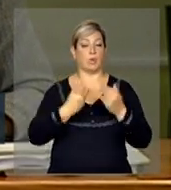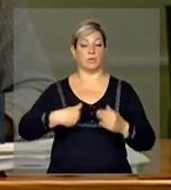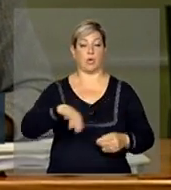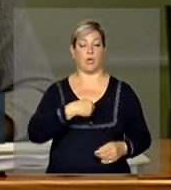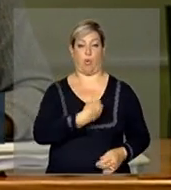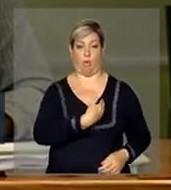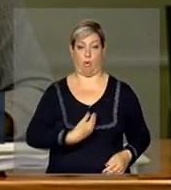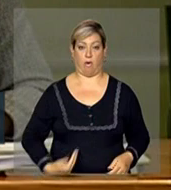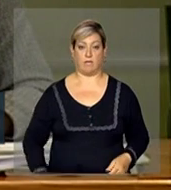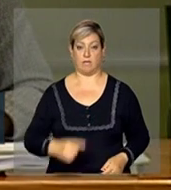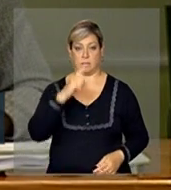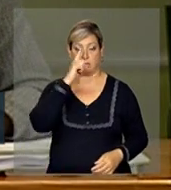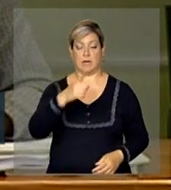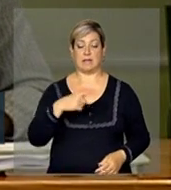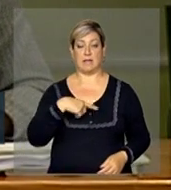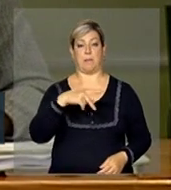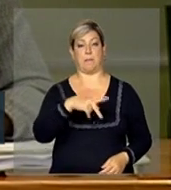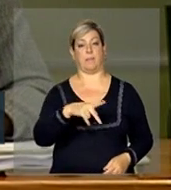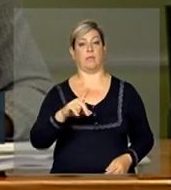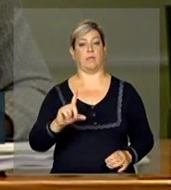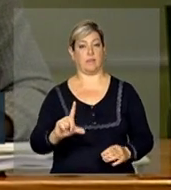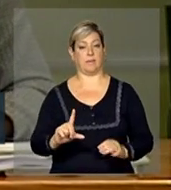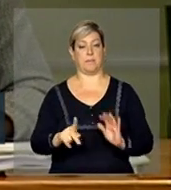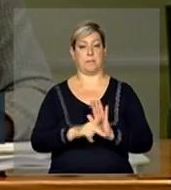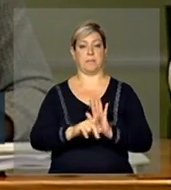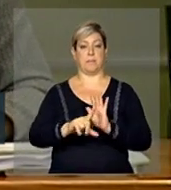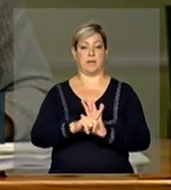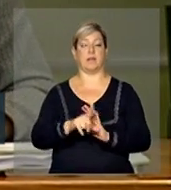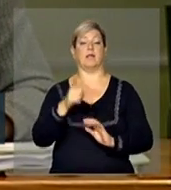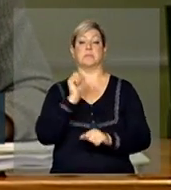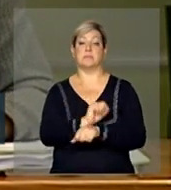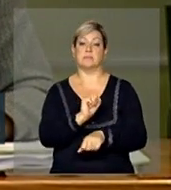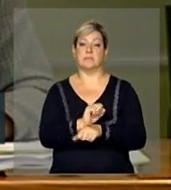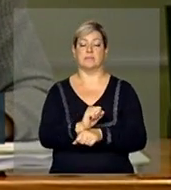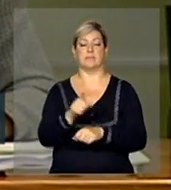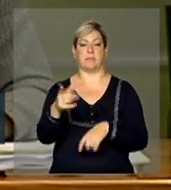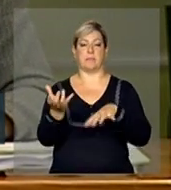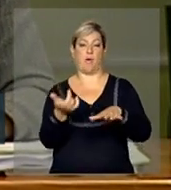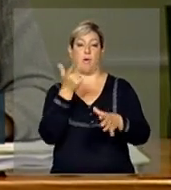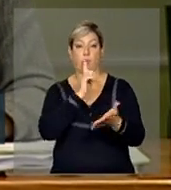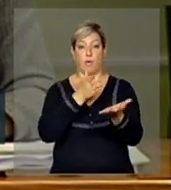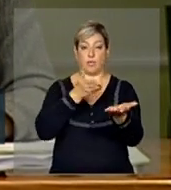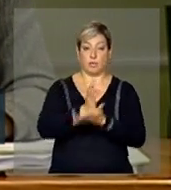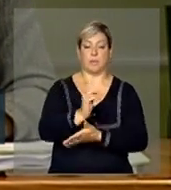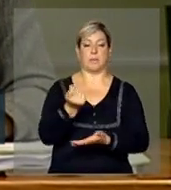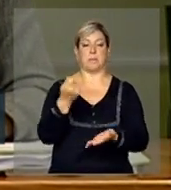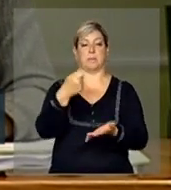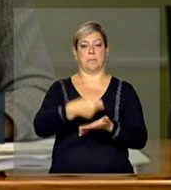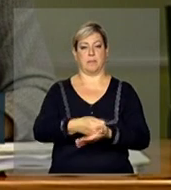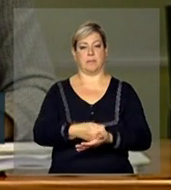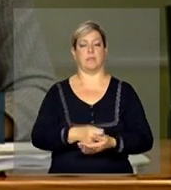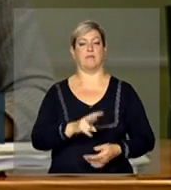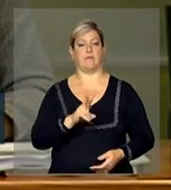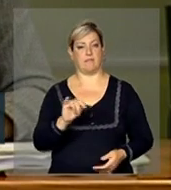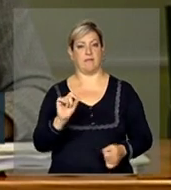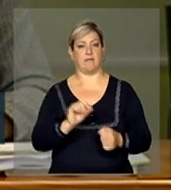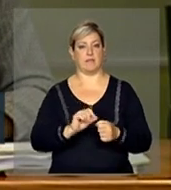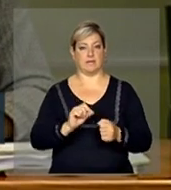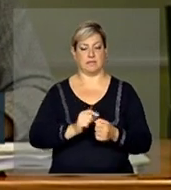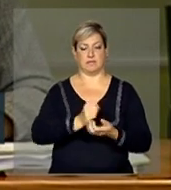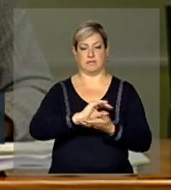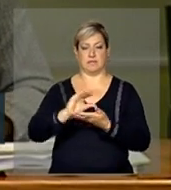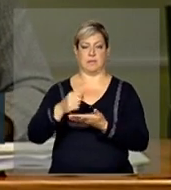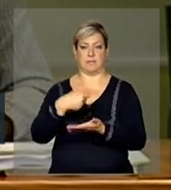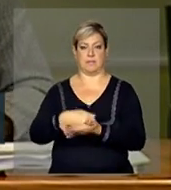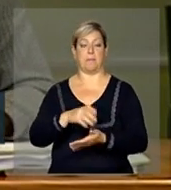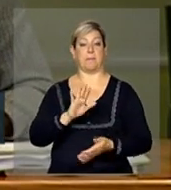governo mandou os projetos de lei, está aguardando que o Congresso aprove, assim que forem aprovados, os pagamentos serão realizados, mas